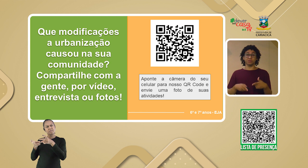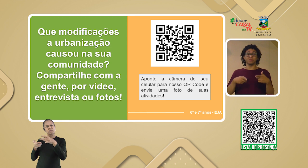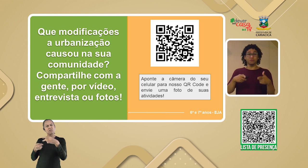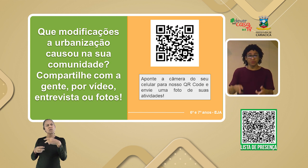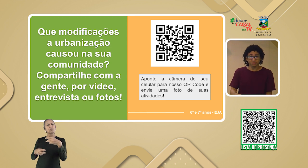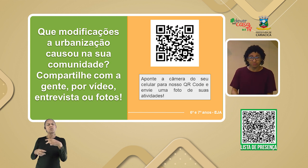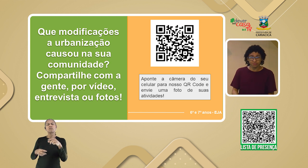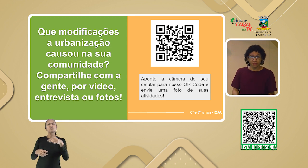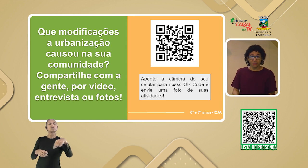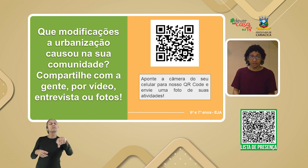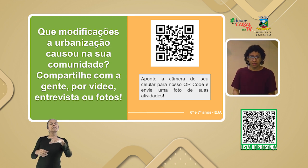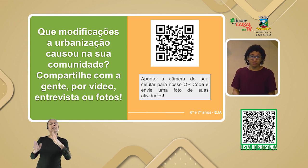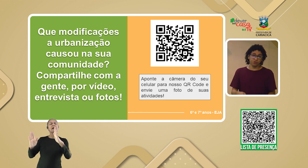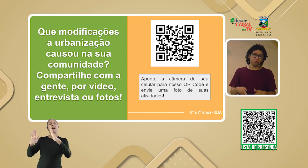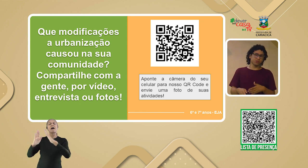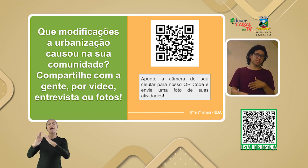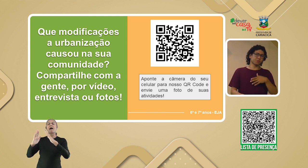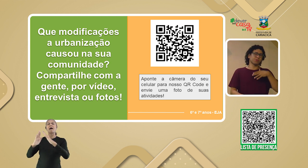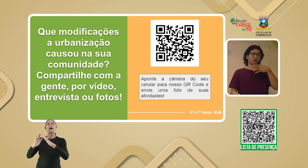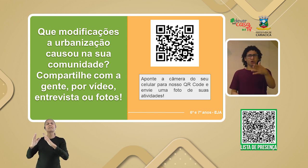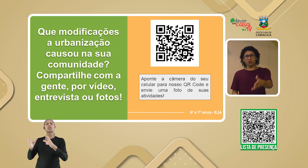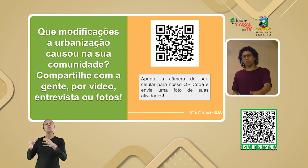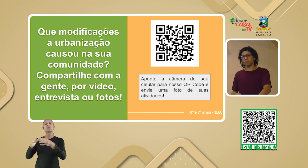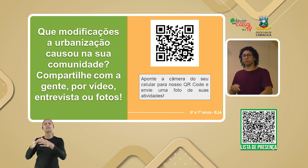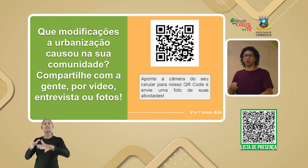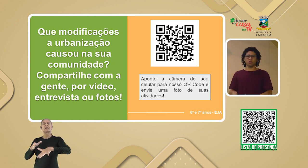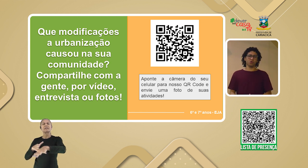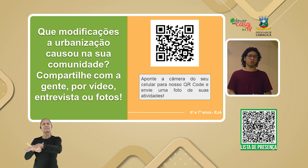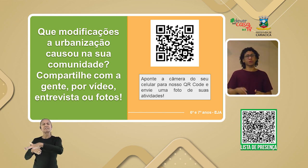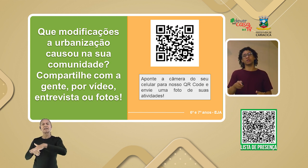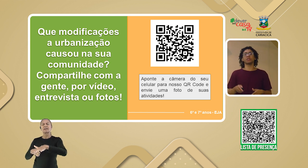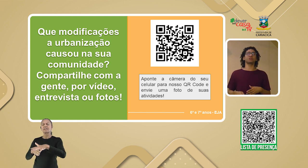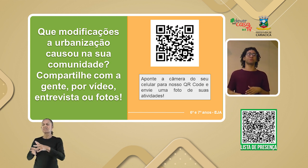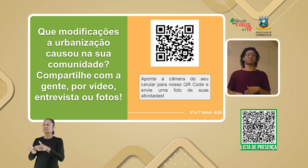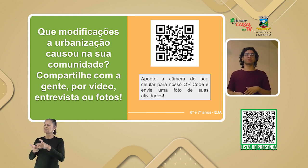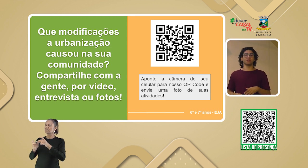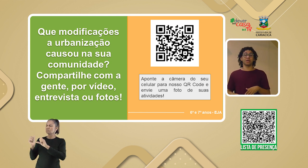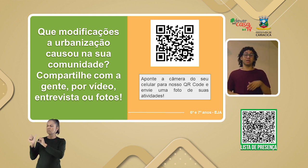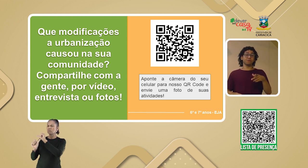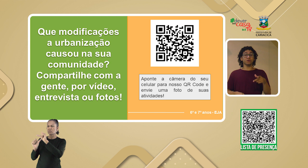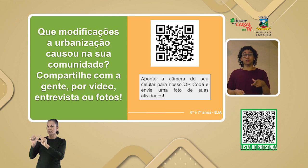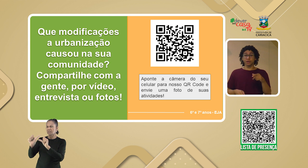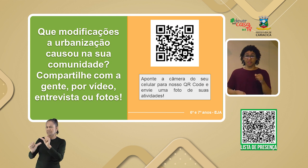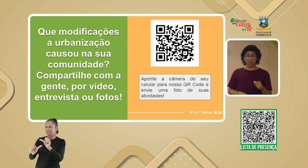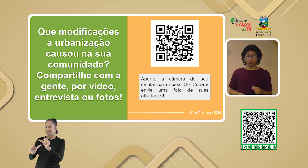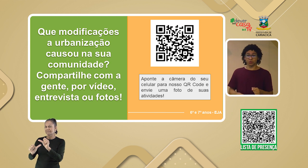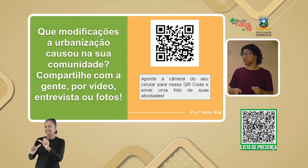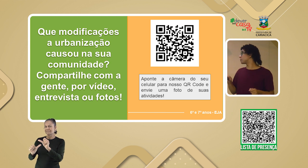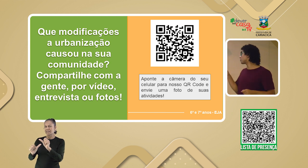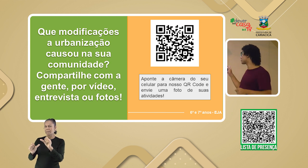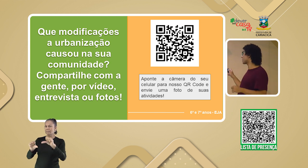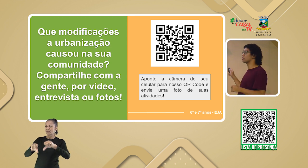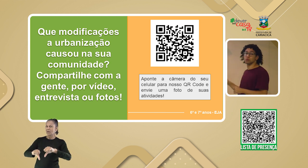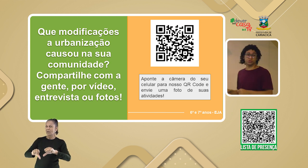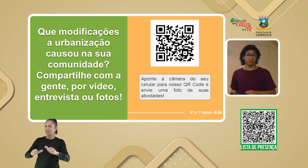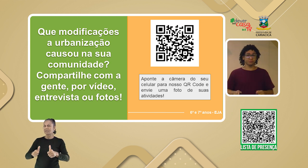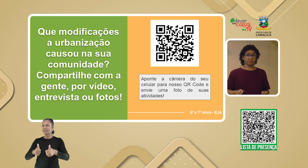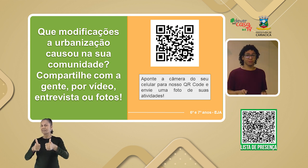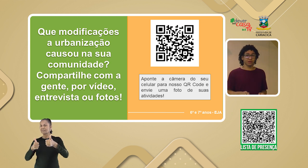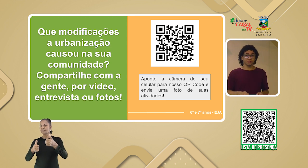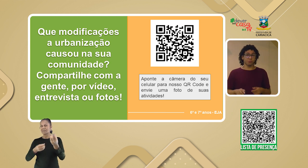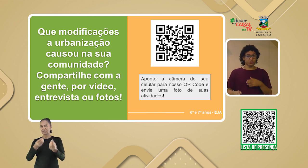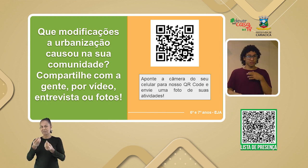região em que você vive? Foram mudanças para melhor, para pior? Conta pra gente. Envie o seu relato aqui pelo nosso QR